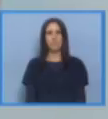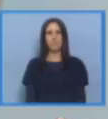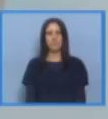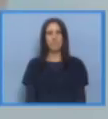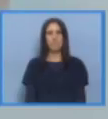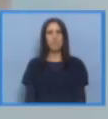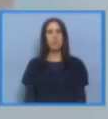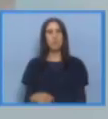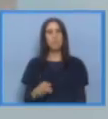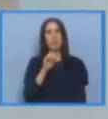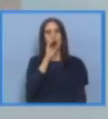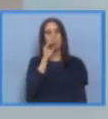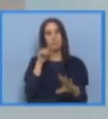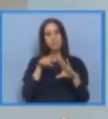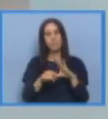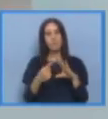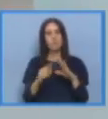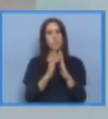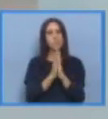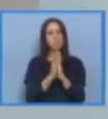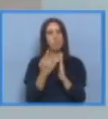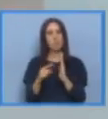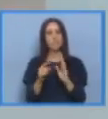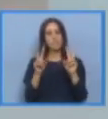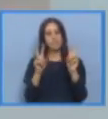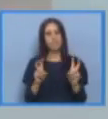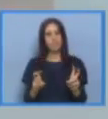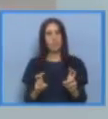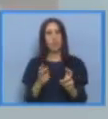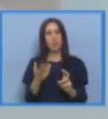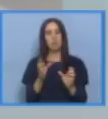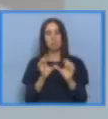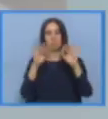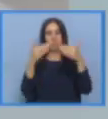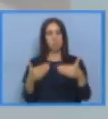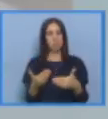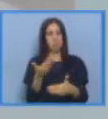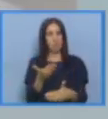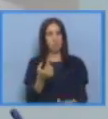Para aprofundar a atualidade religiosa da Igreja Católica, basta aceder à